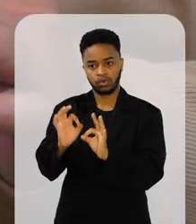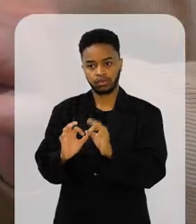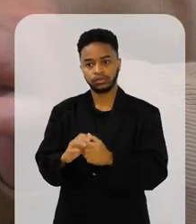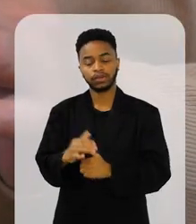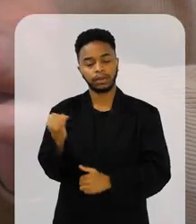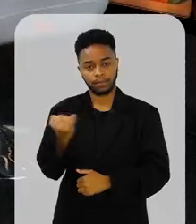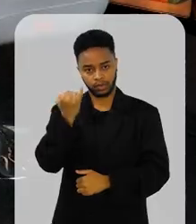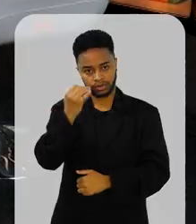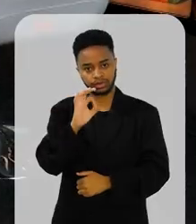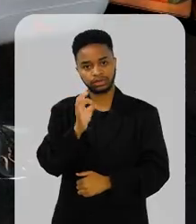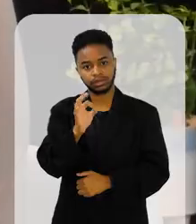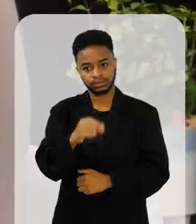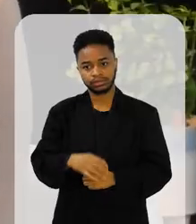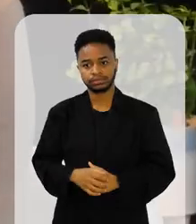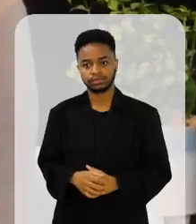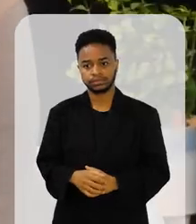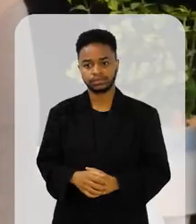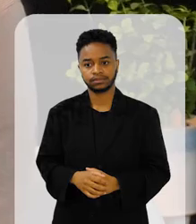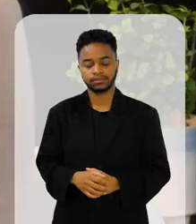Atualizado, isso é importante.